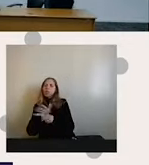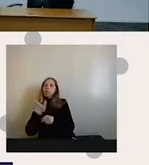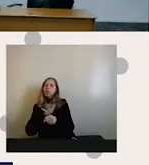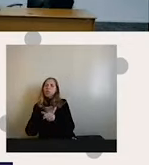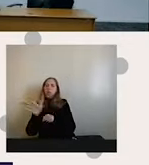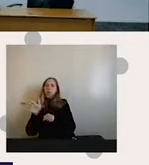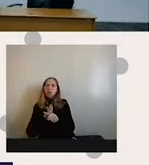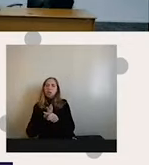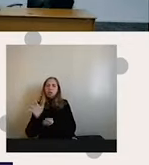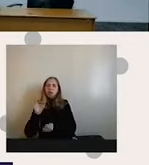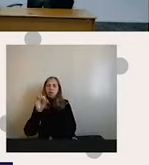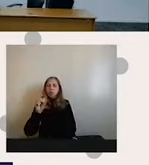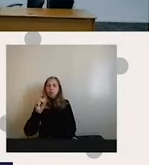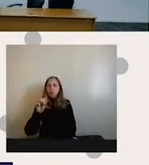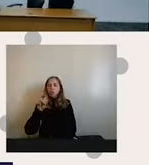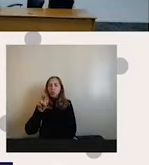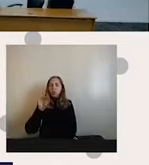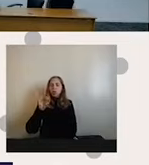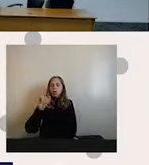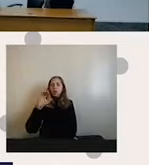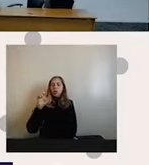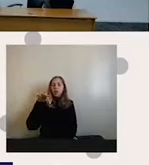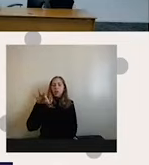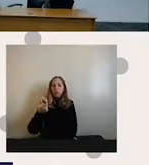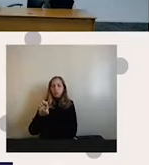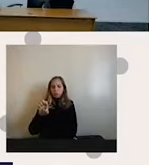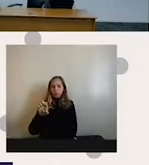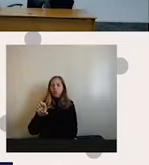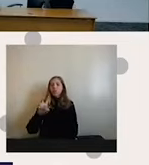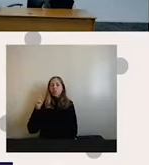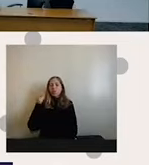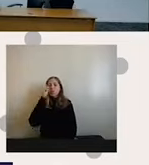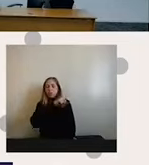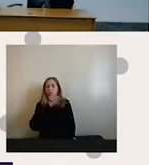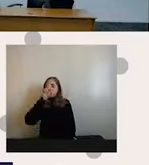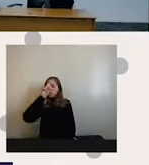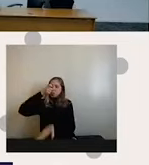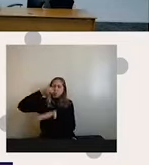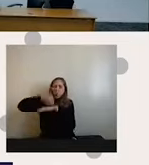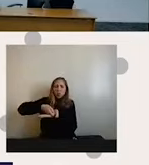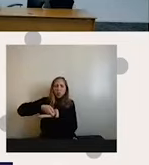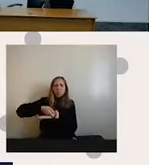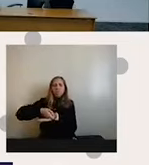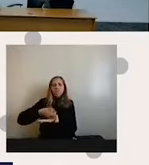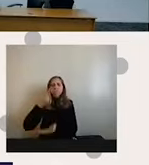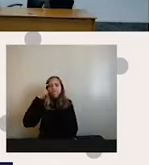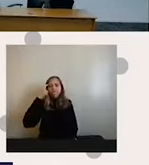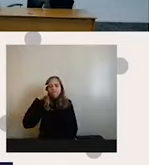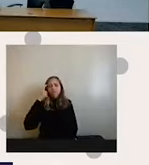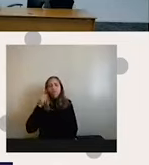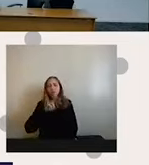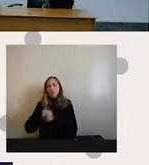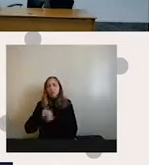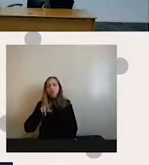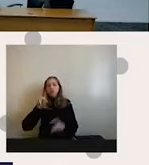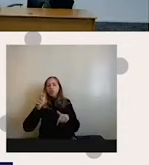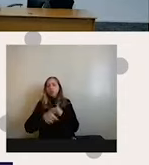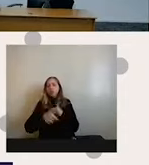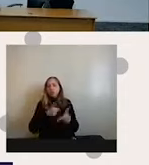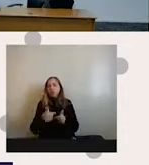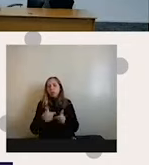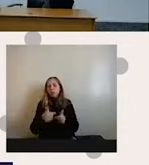ele tomar a decisão de falar, não, isso é relacionado ao trabalho. O mais provável que ele faça, sendo um